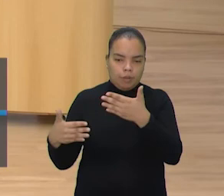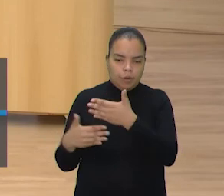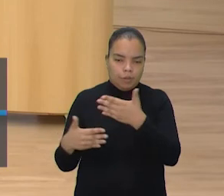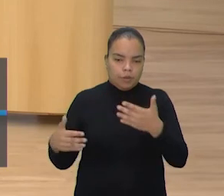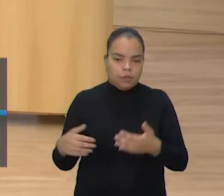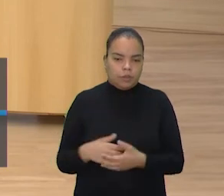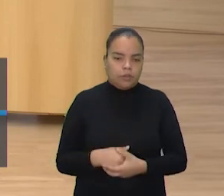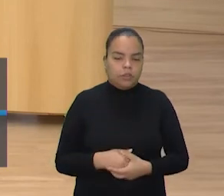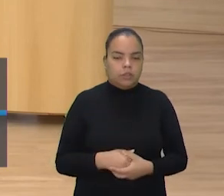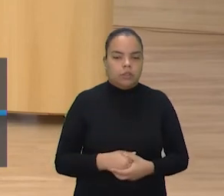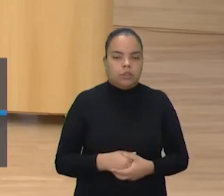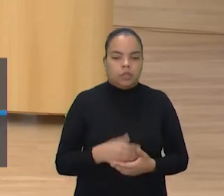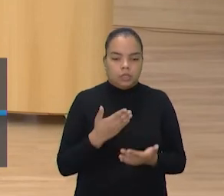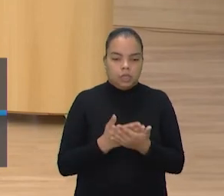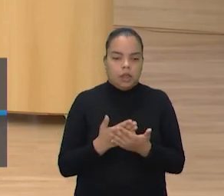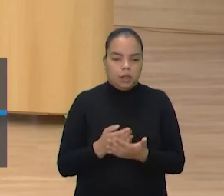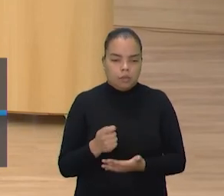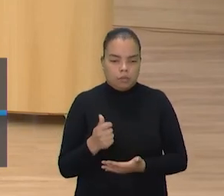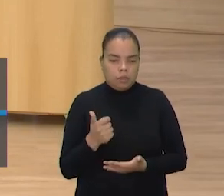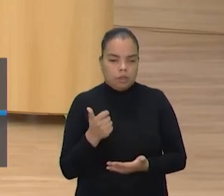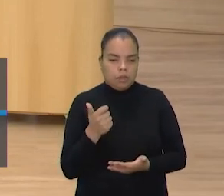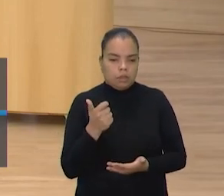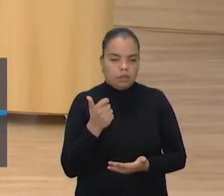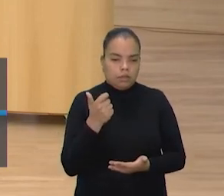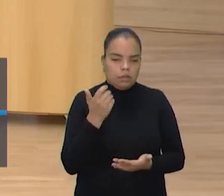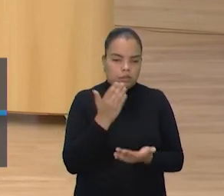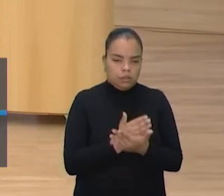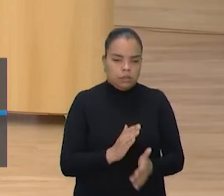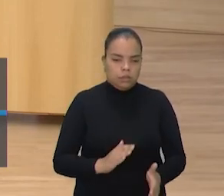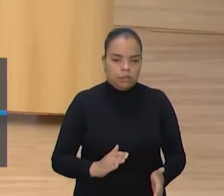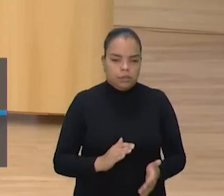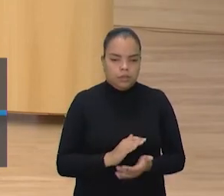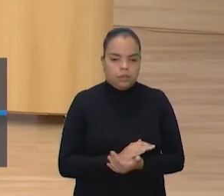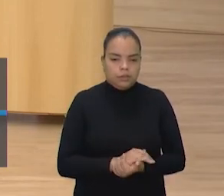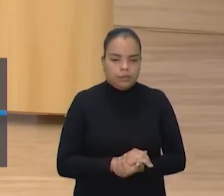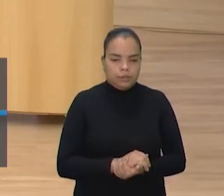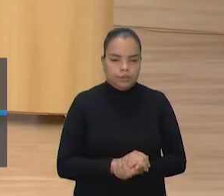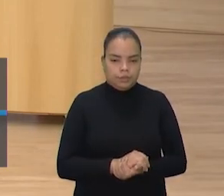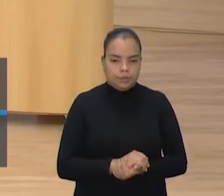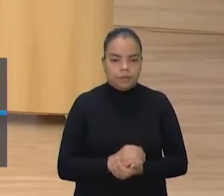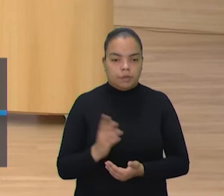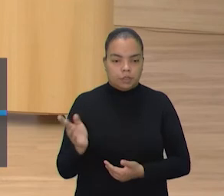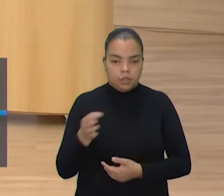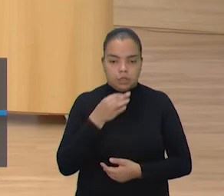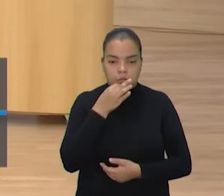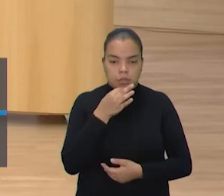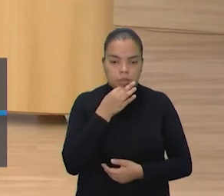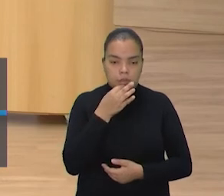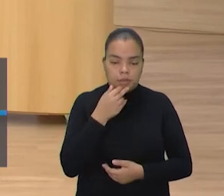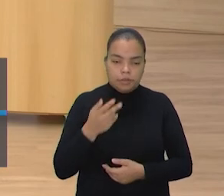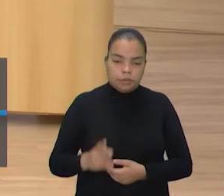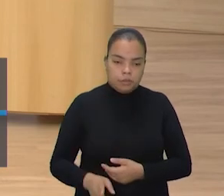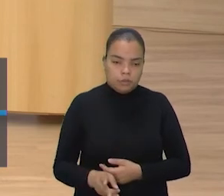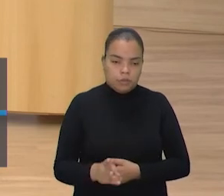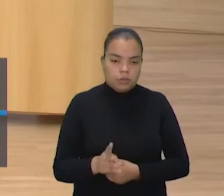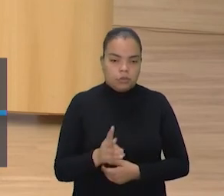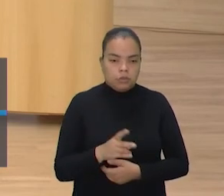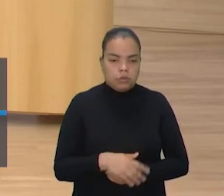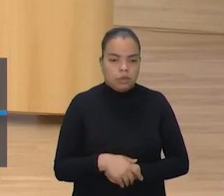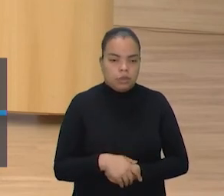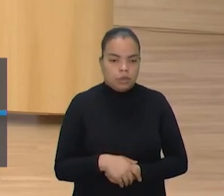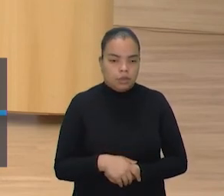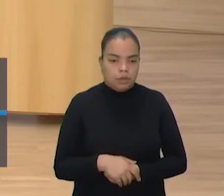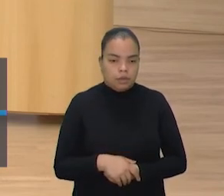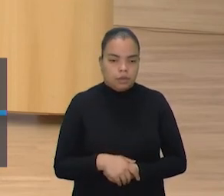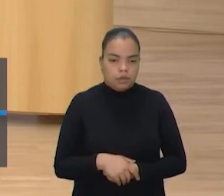vocês tenham entendido como que faz isso e vou deixar essa recomendação para vocês darem seguimento. Voltando aqui para os nossos